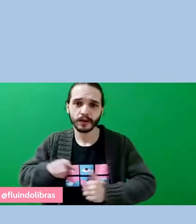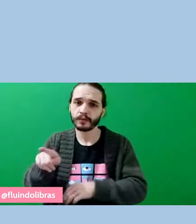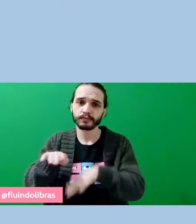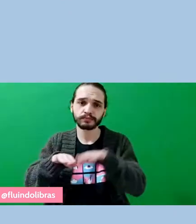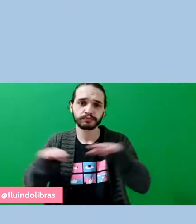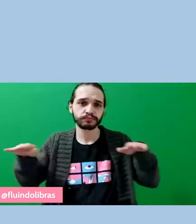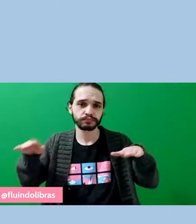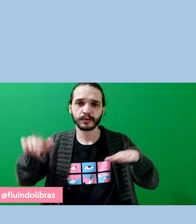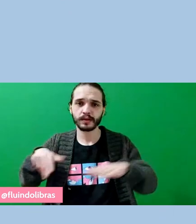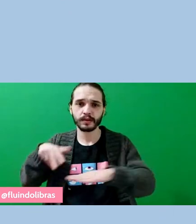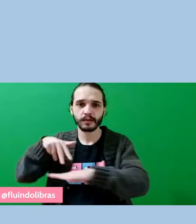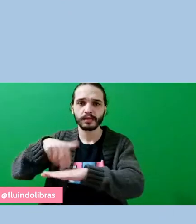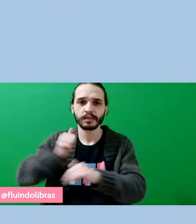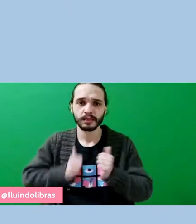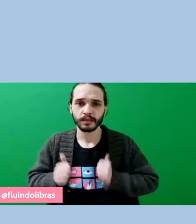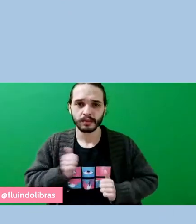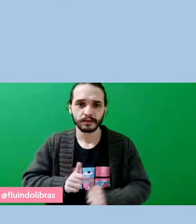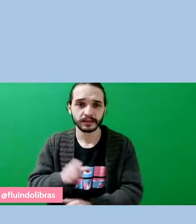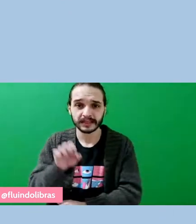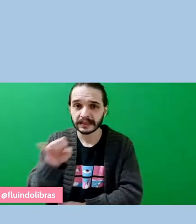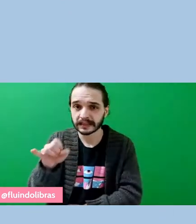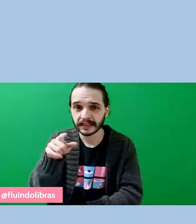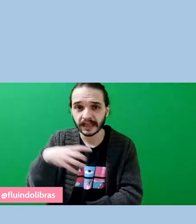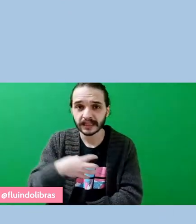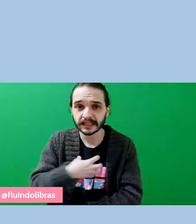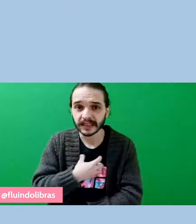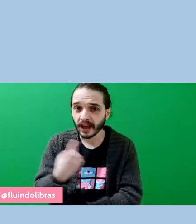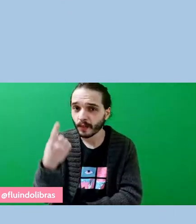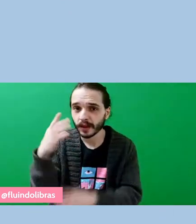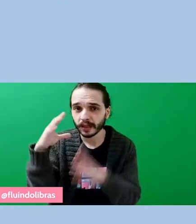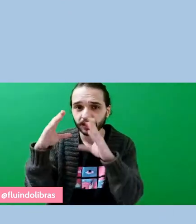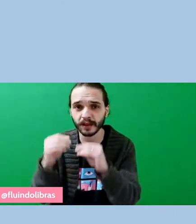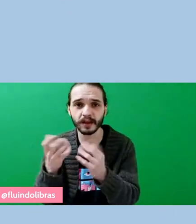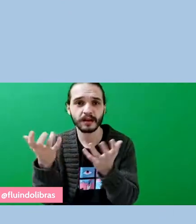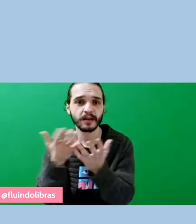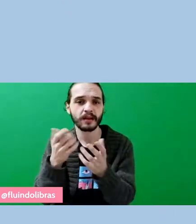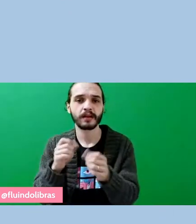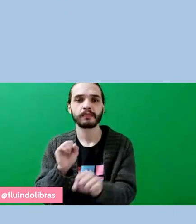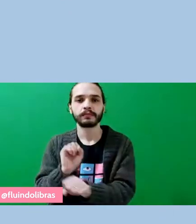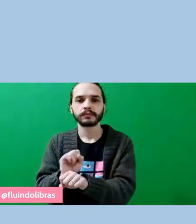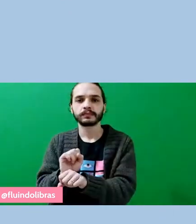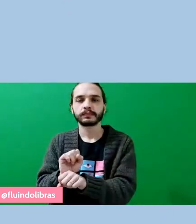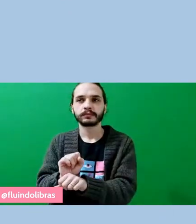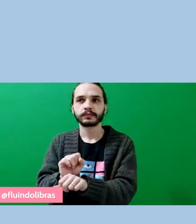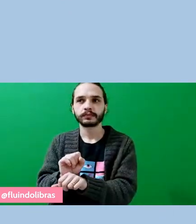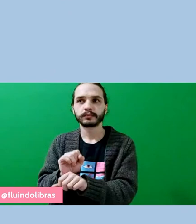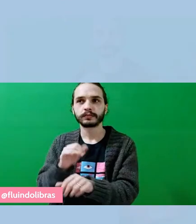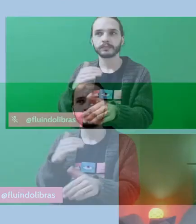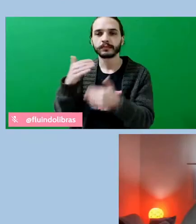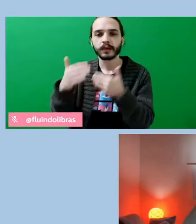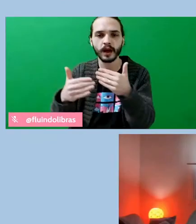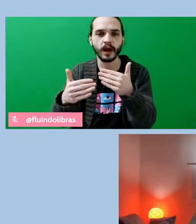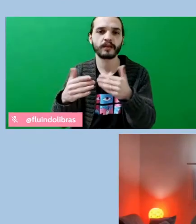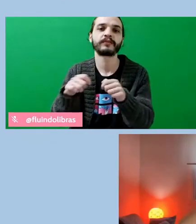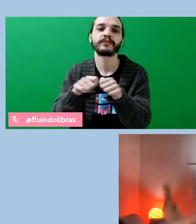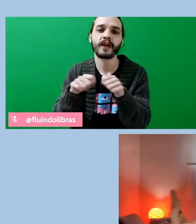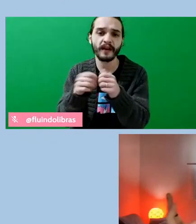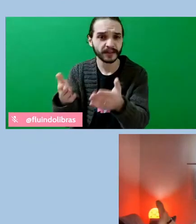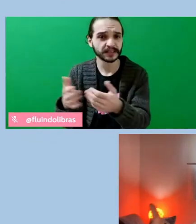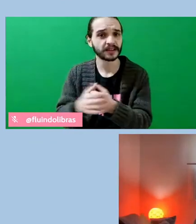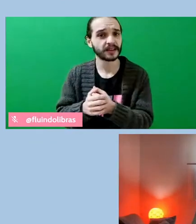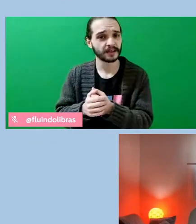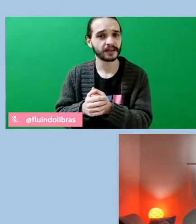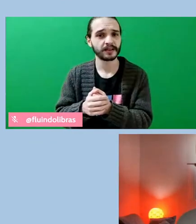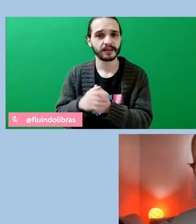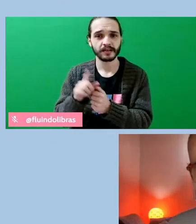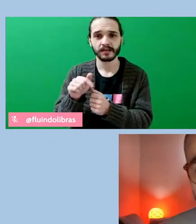assim, por mais que tenha tudo isso, se o ator sente naquela noite que ele quer fazer uma pausa maior, ele vai fazer. E lindo que é